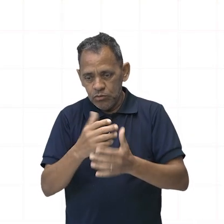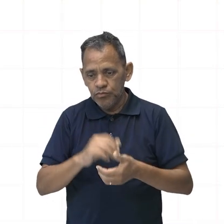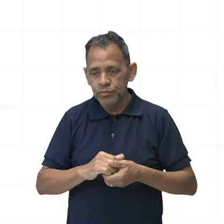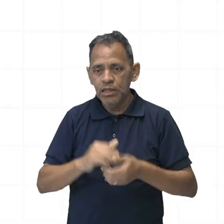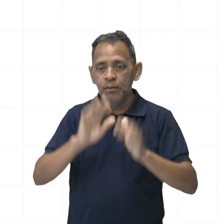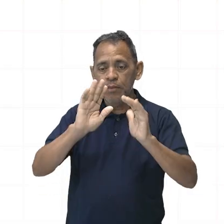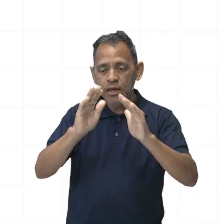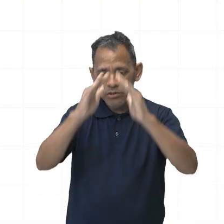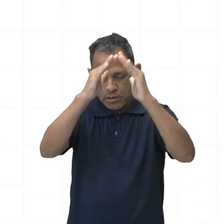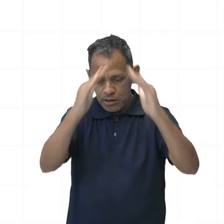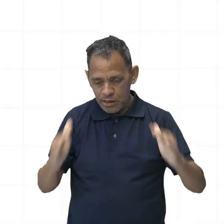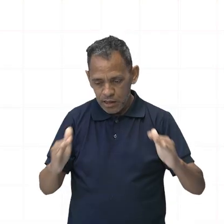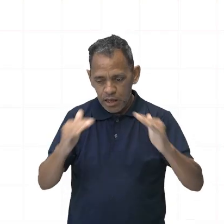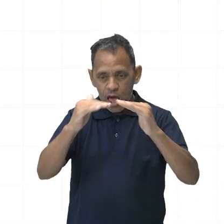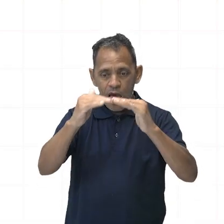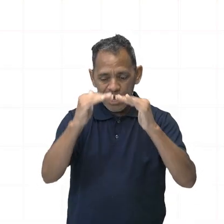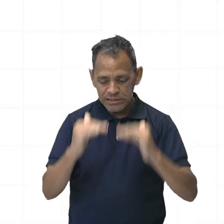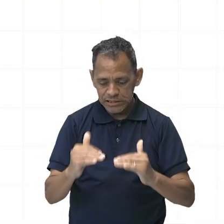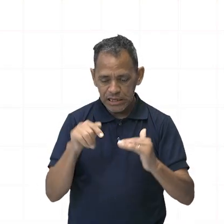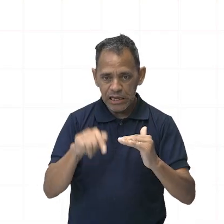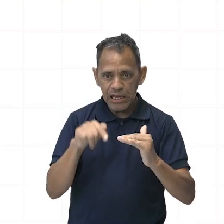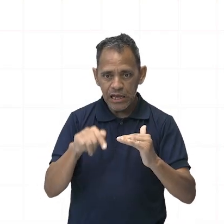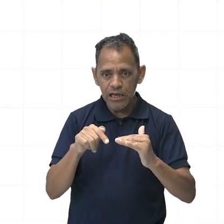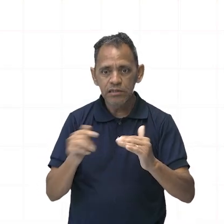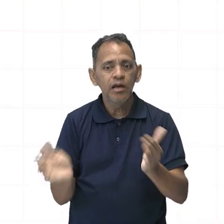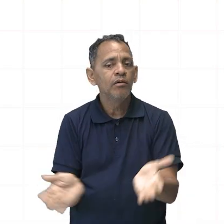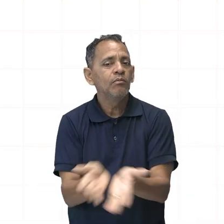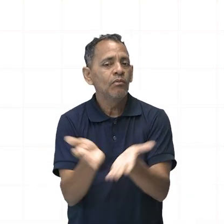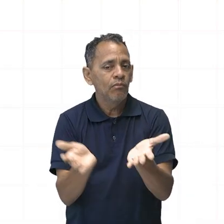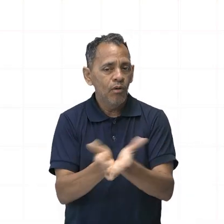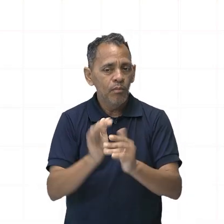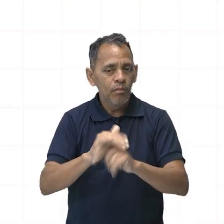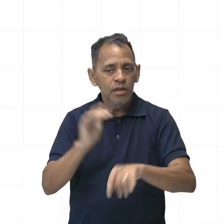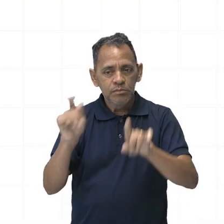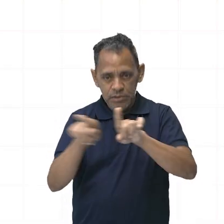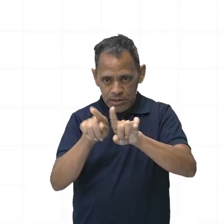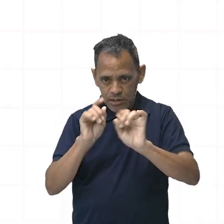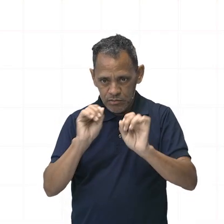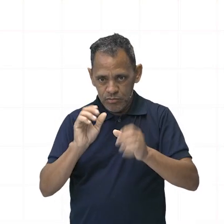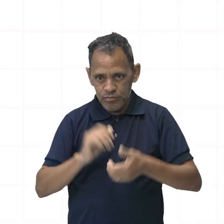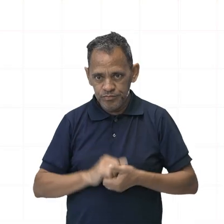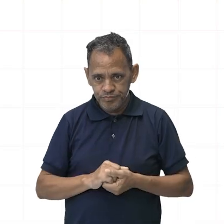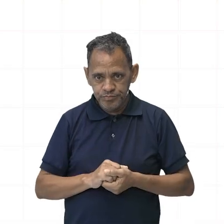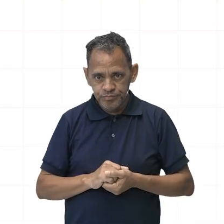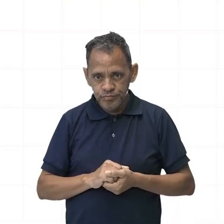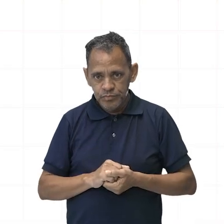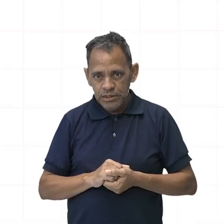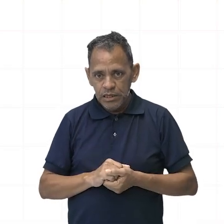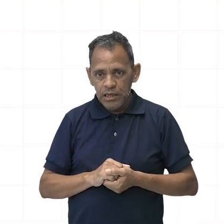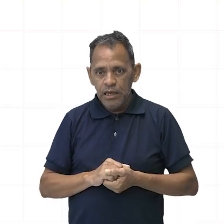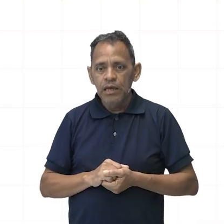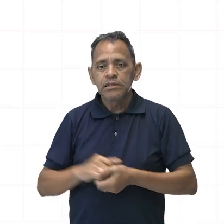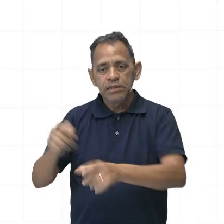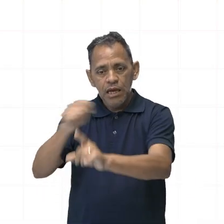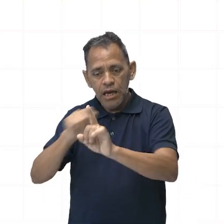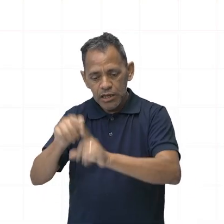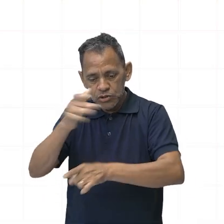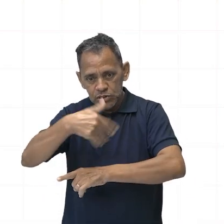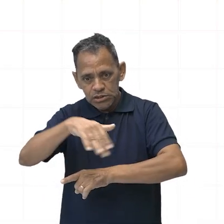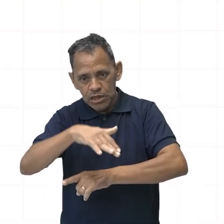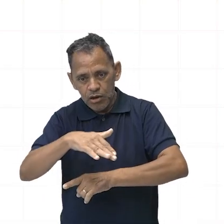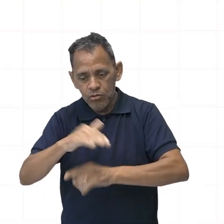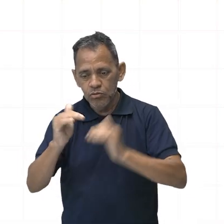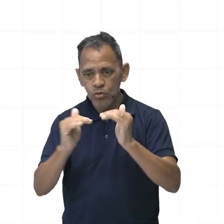camadas menos favorecidas tendem a empobrecer, né? Uma parte social vai se dar melhor e a